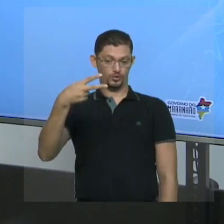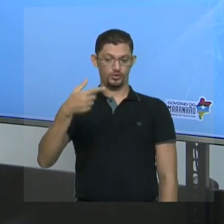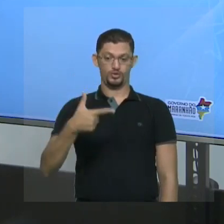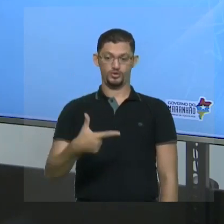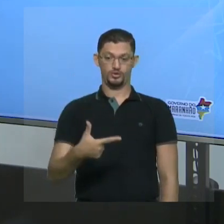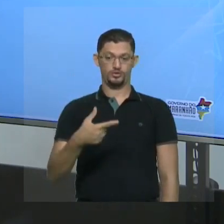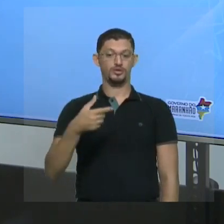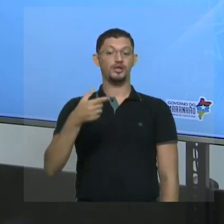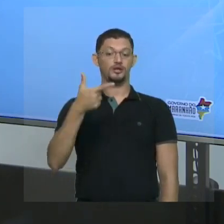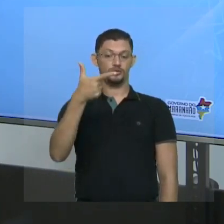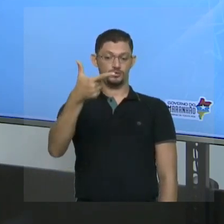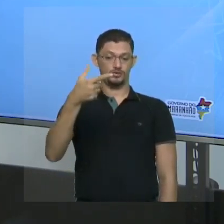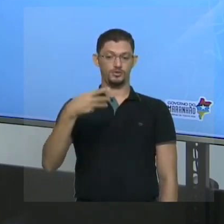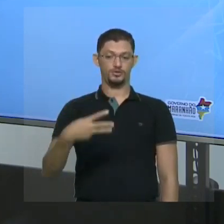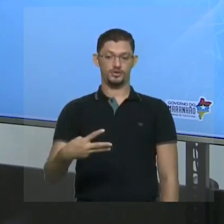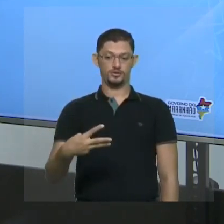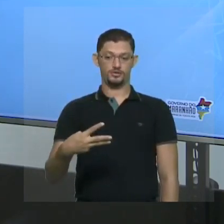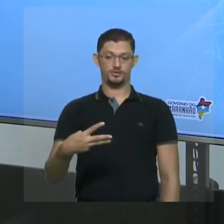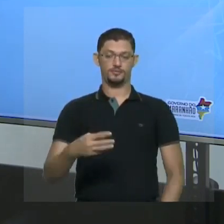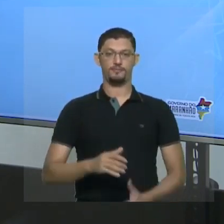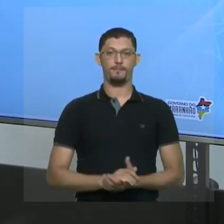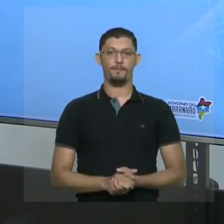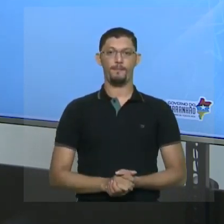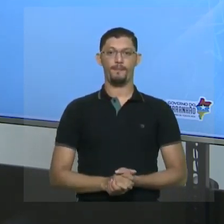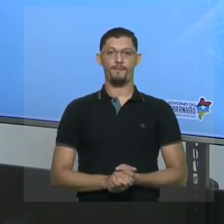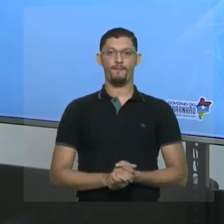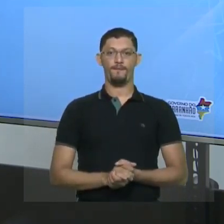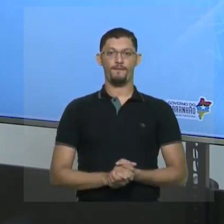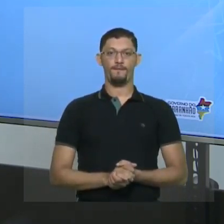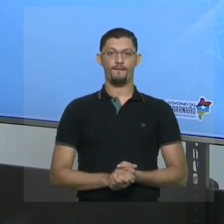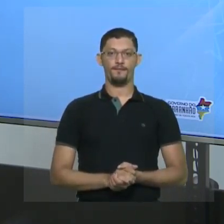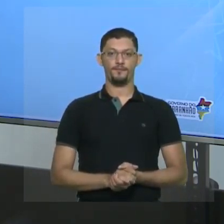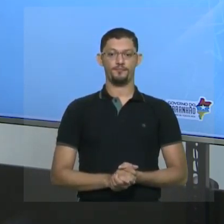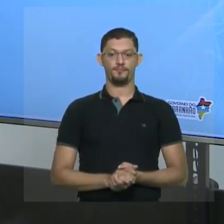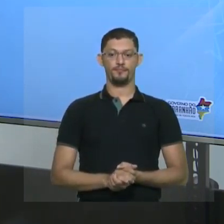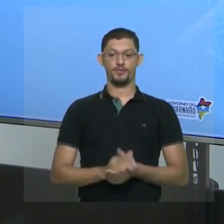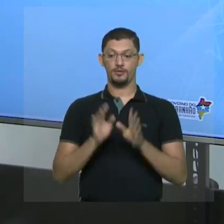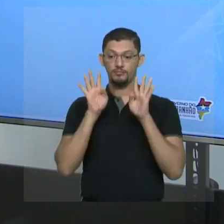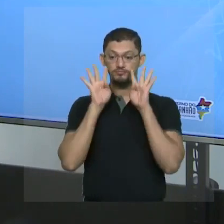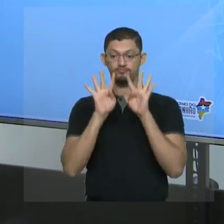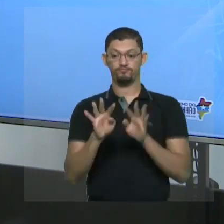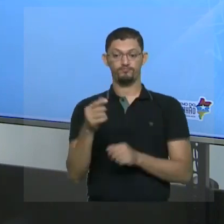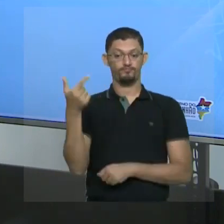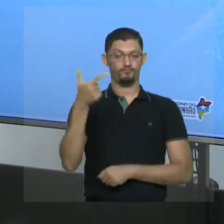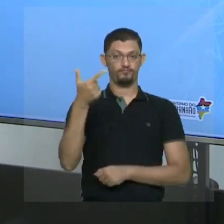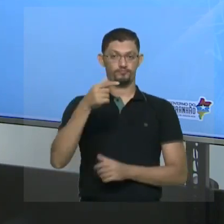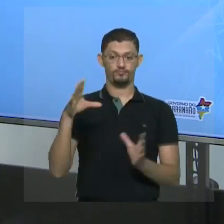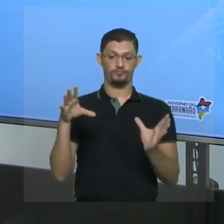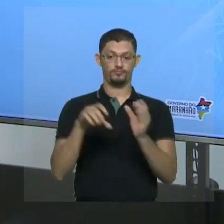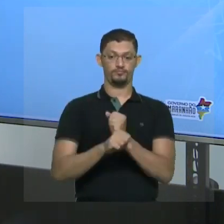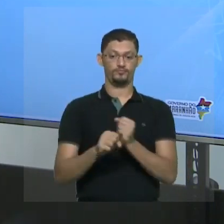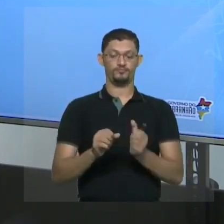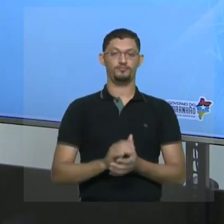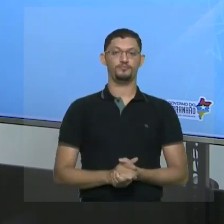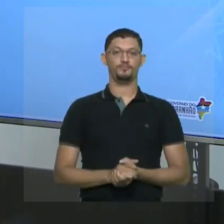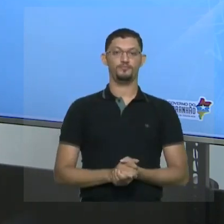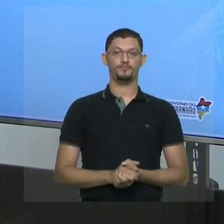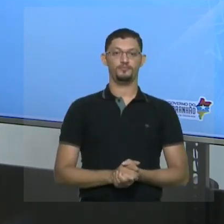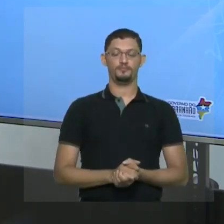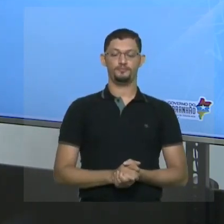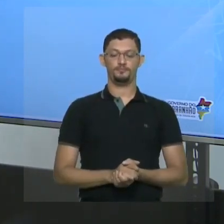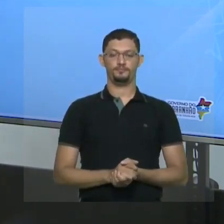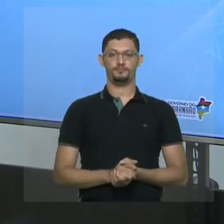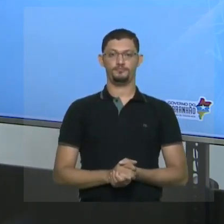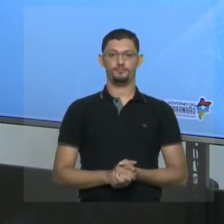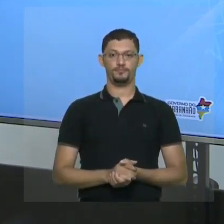saber a porcentagem dos aprovados, eu vou ficar ligado aqui só nesse 2, em relação ao total. Pegando essa